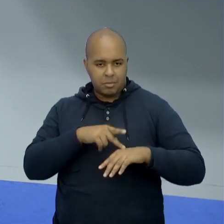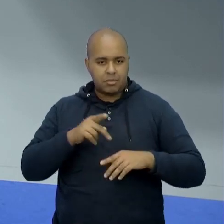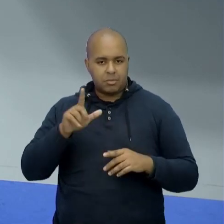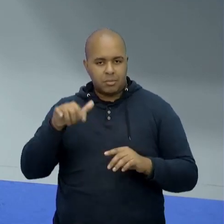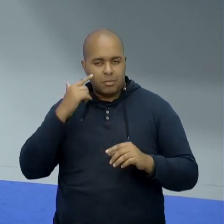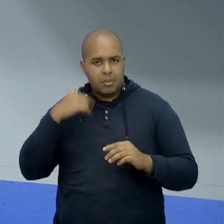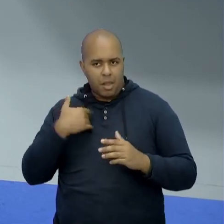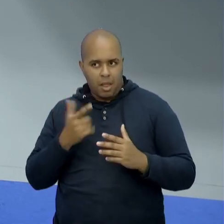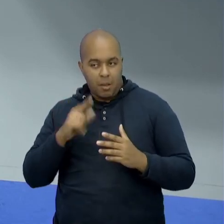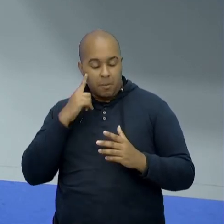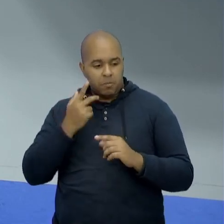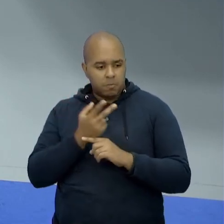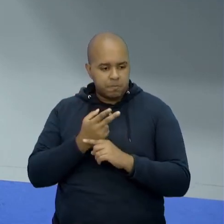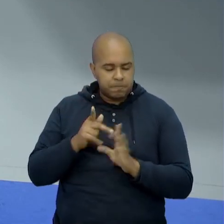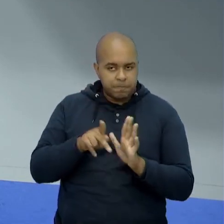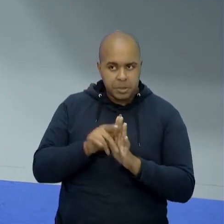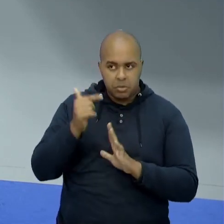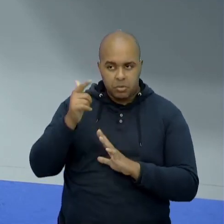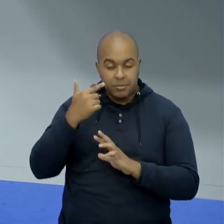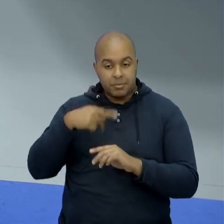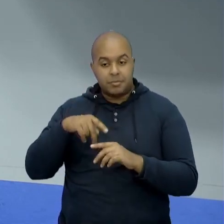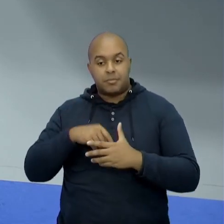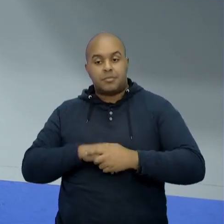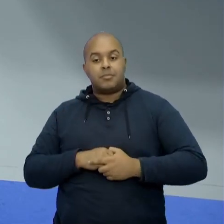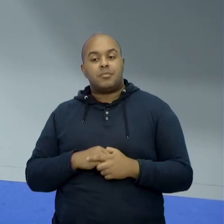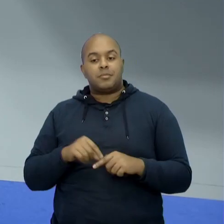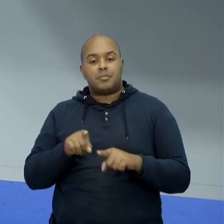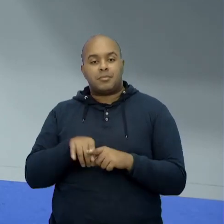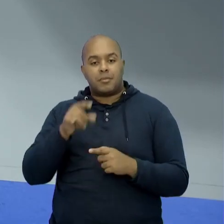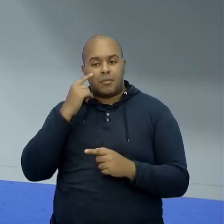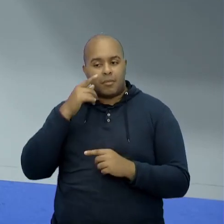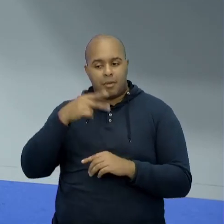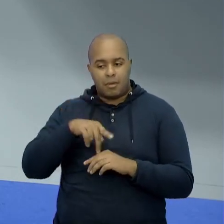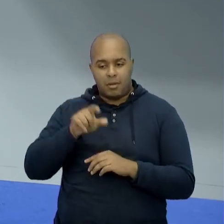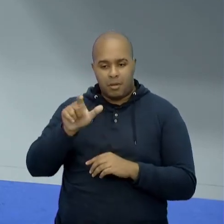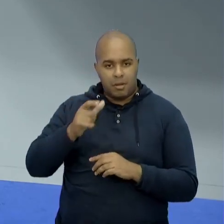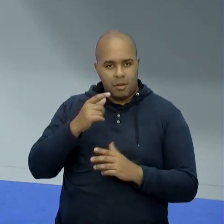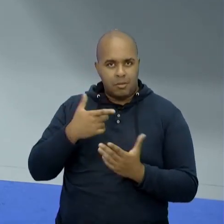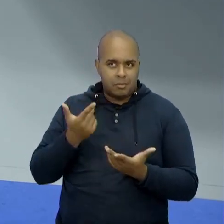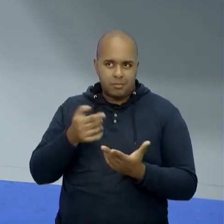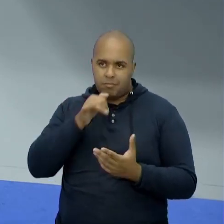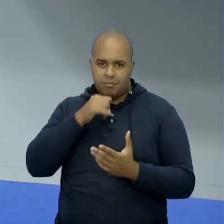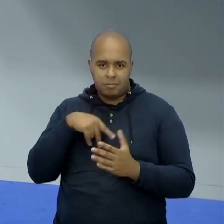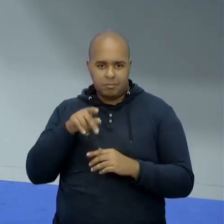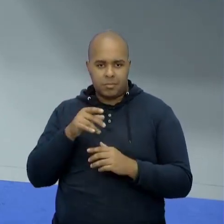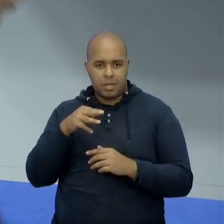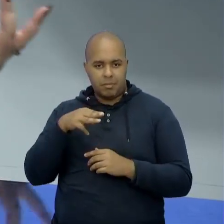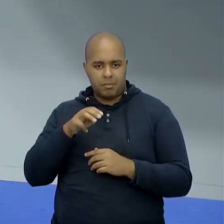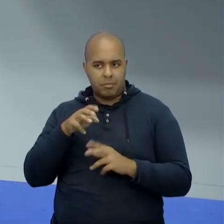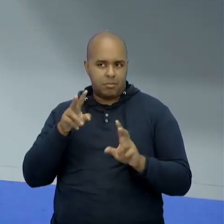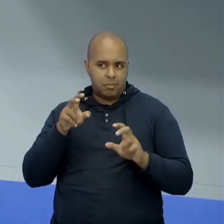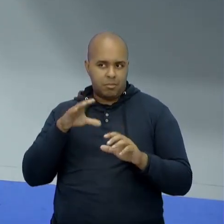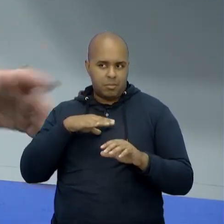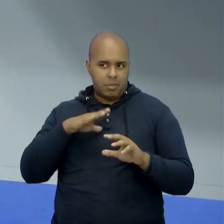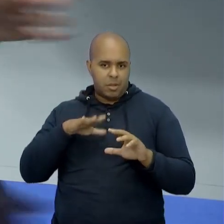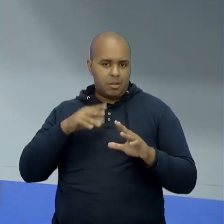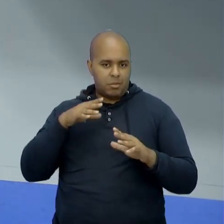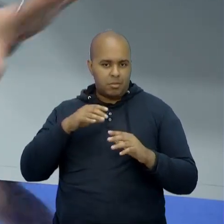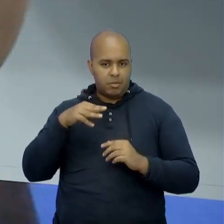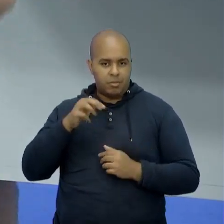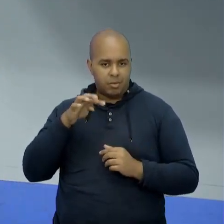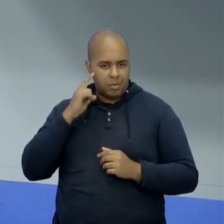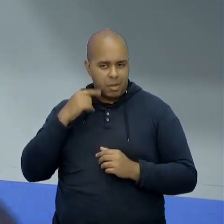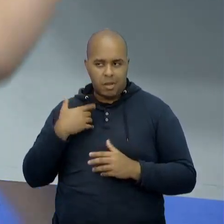que são explorados por outros e que, assim, o país, vamos dizer assim, a metrópole, que não é mais, mas assim, a metrópole